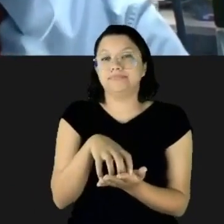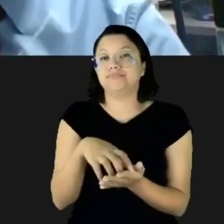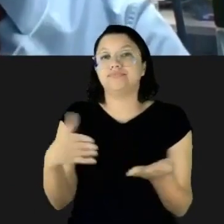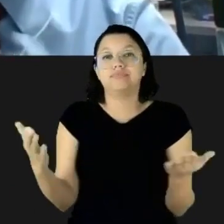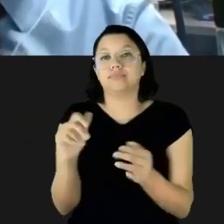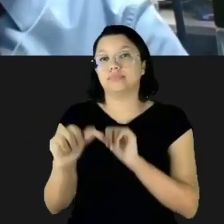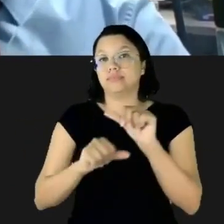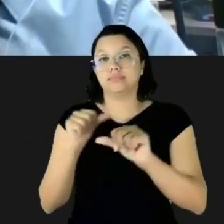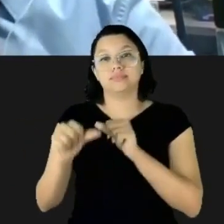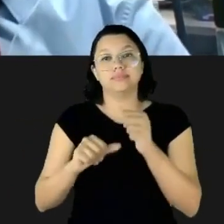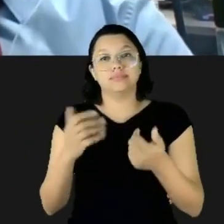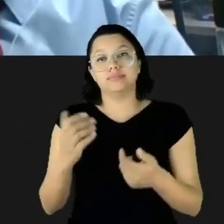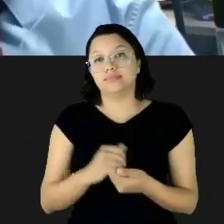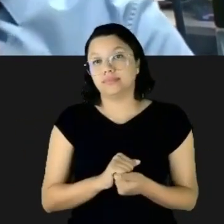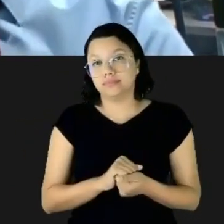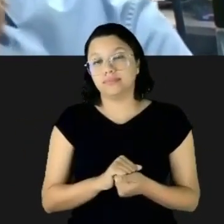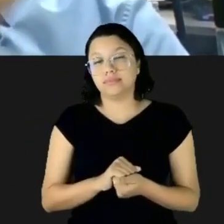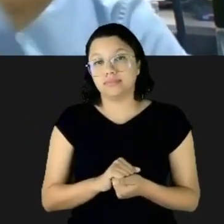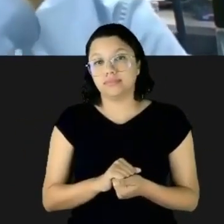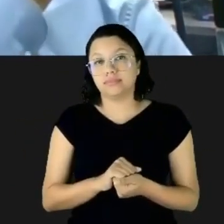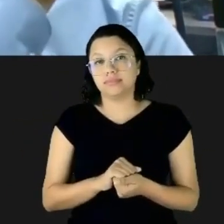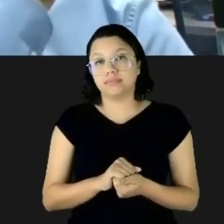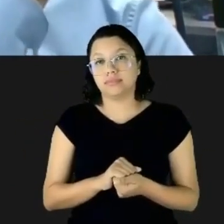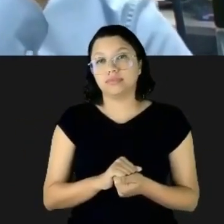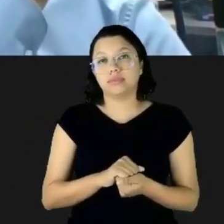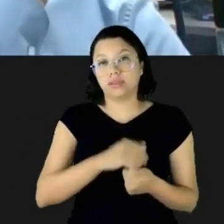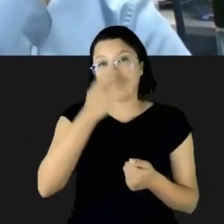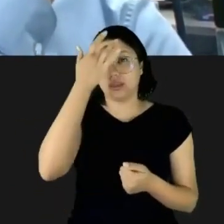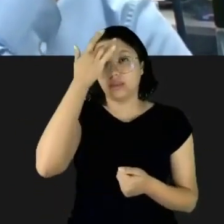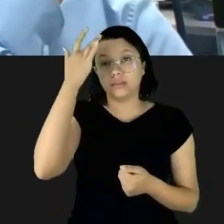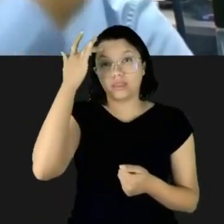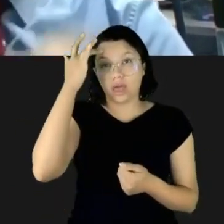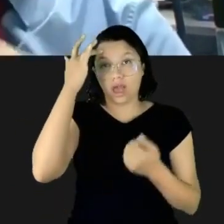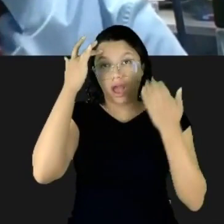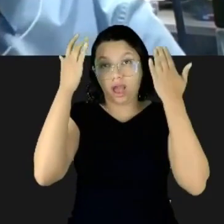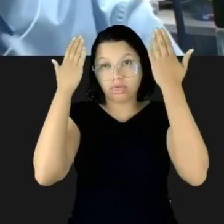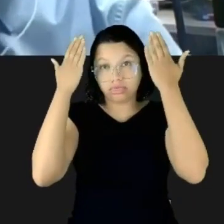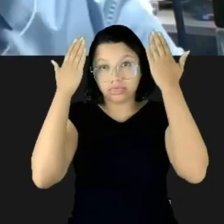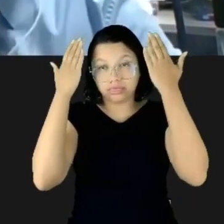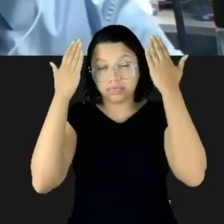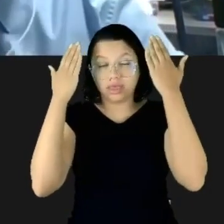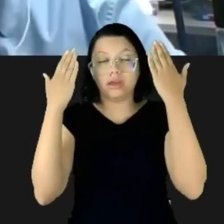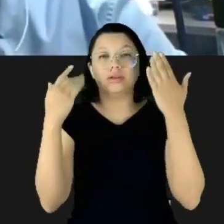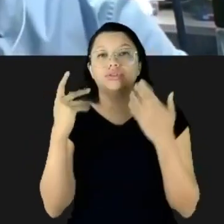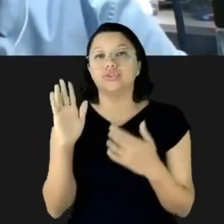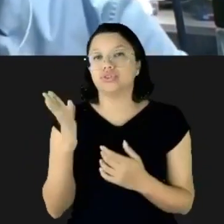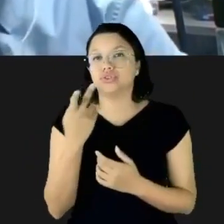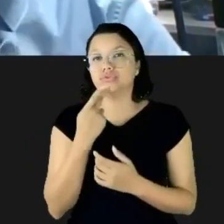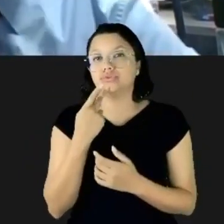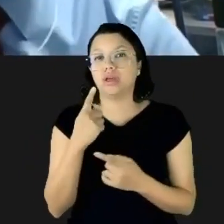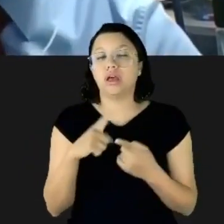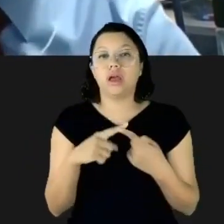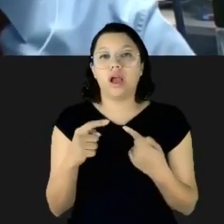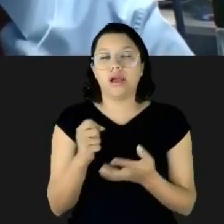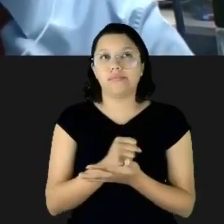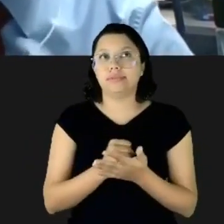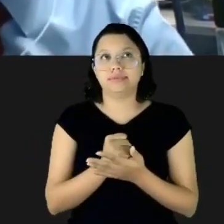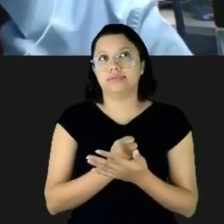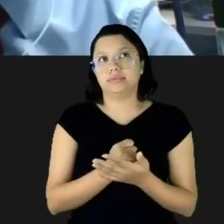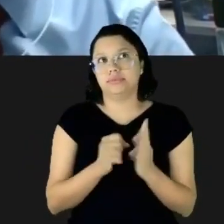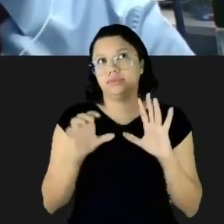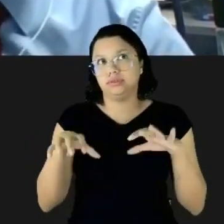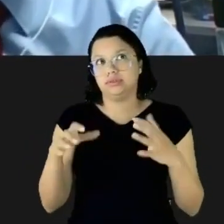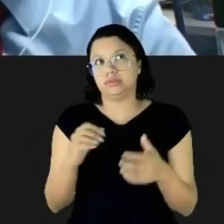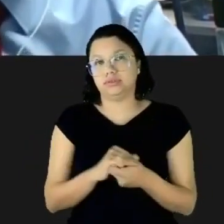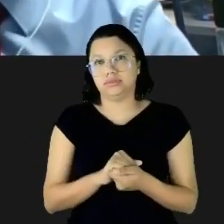mudança. a saúde mental nós já falamos, vou passar um pouco mais rápido aqui para a gente acelerar, mas basicamente é isso,